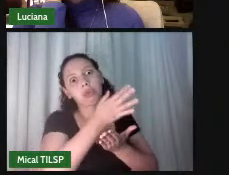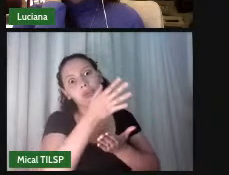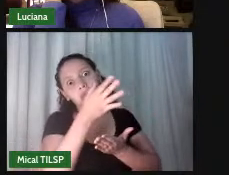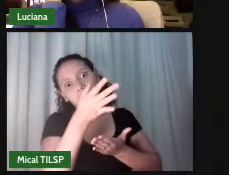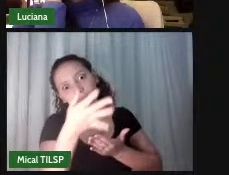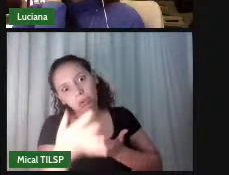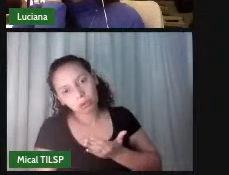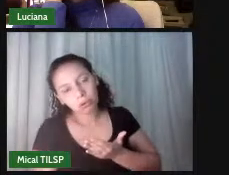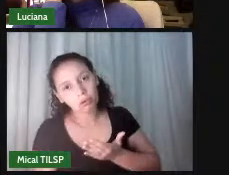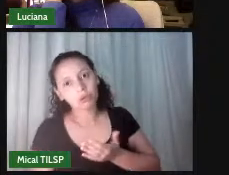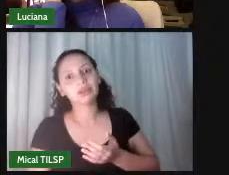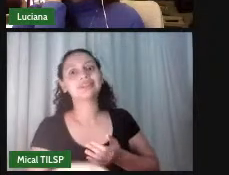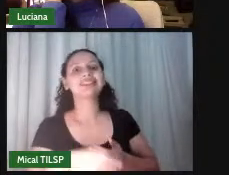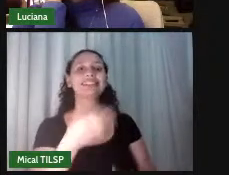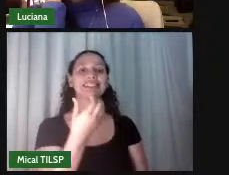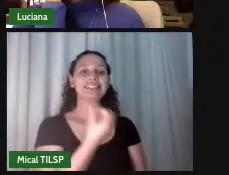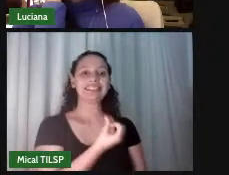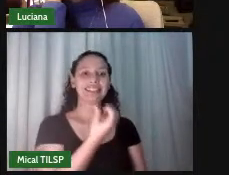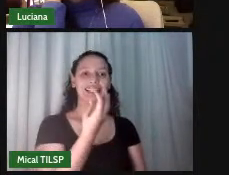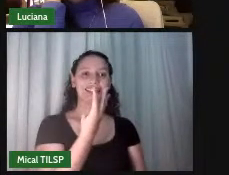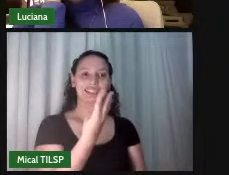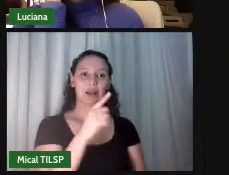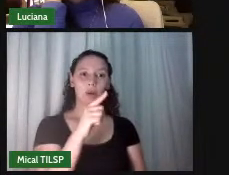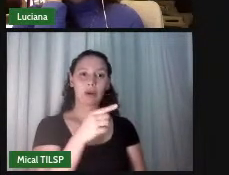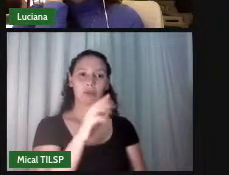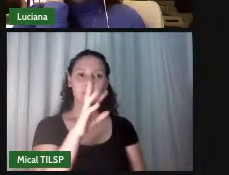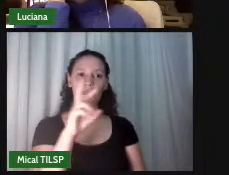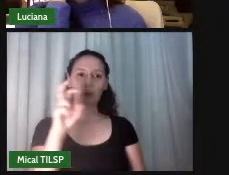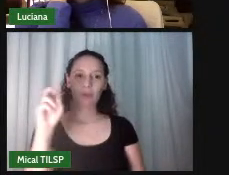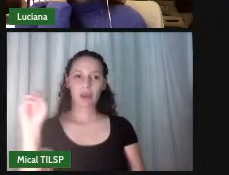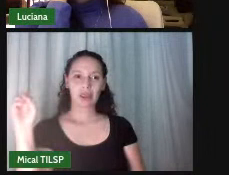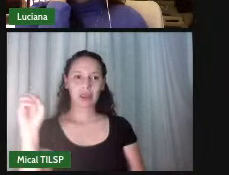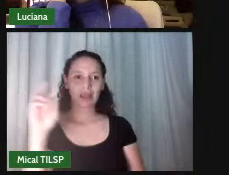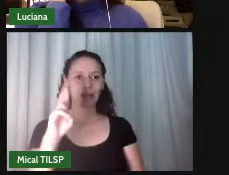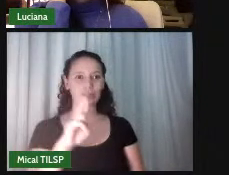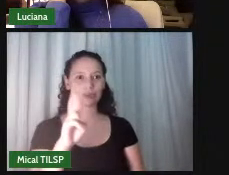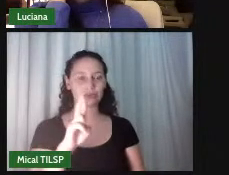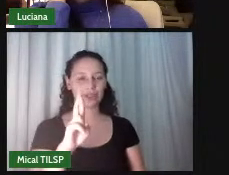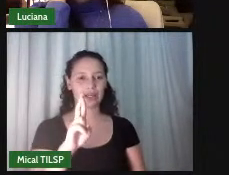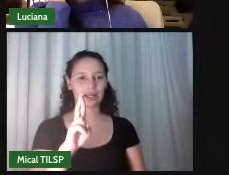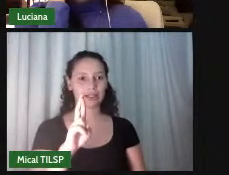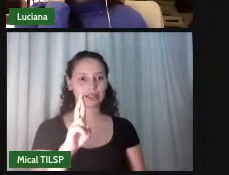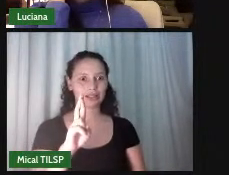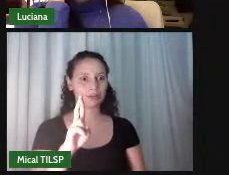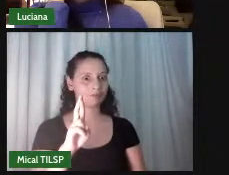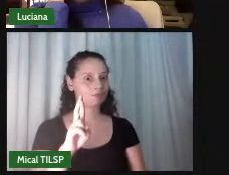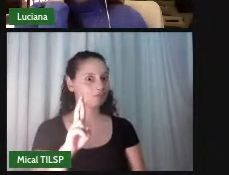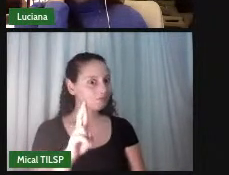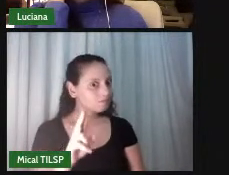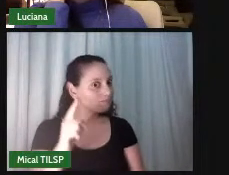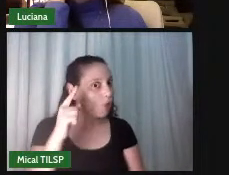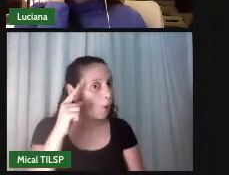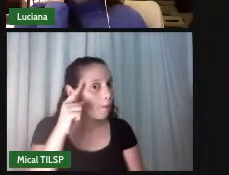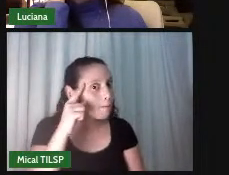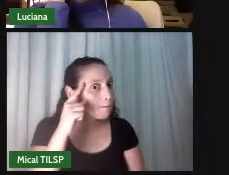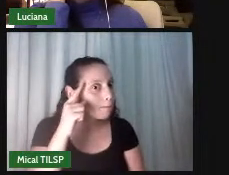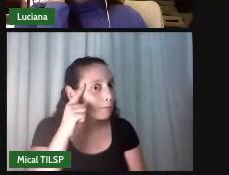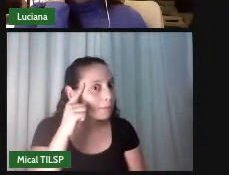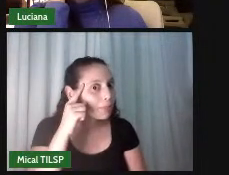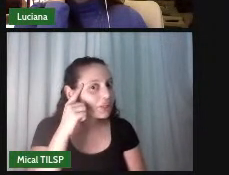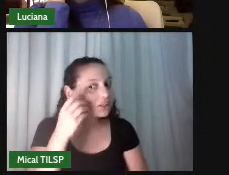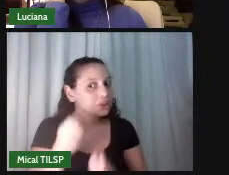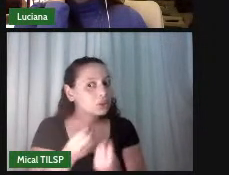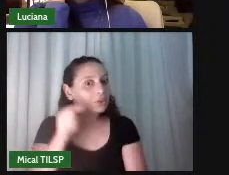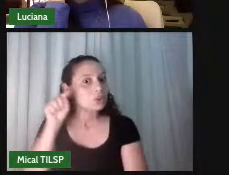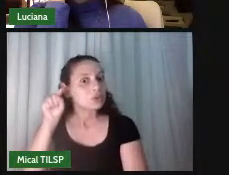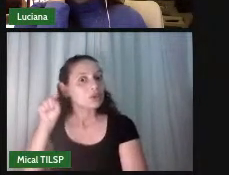judicial no valor de R$ 64.500. Imagina a situação do CD1 quando recebe